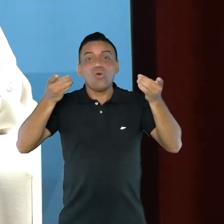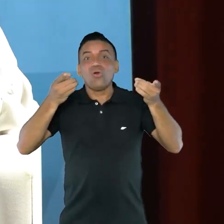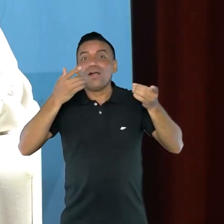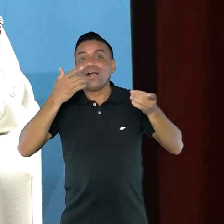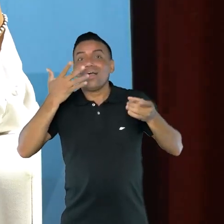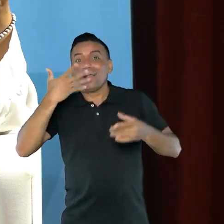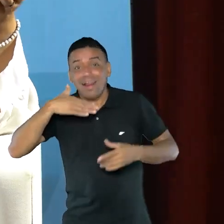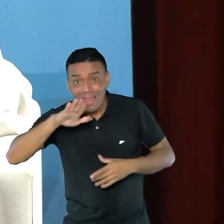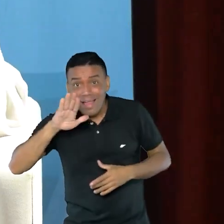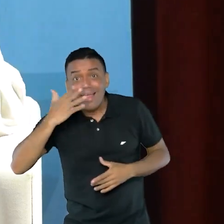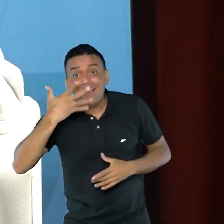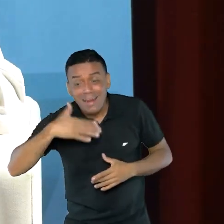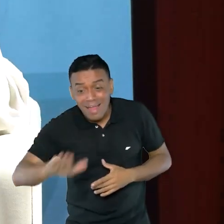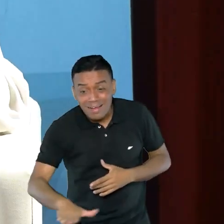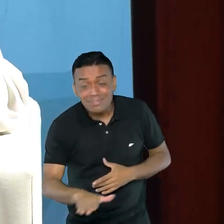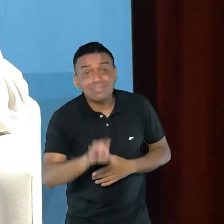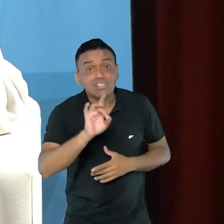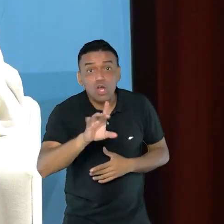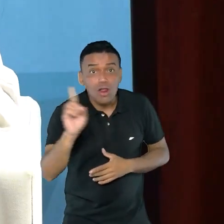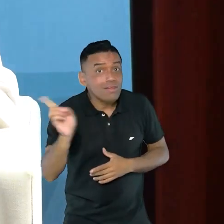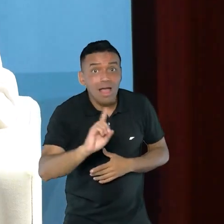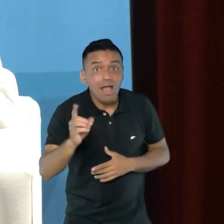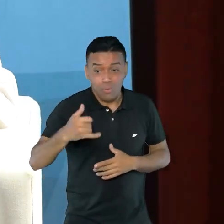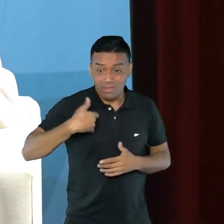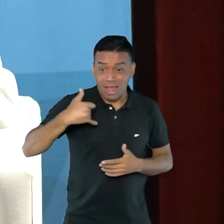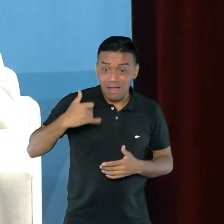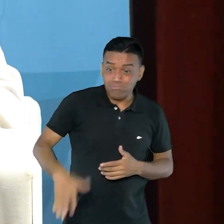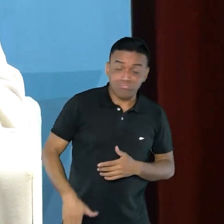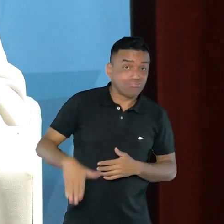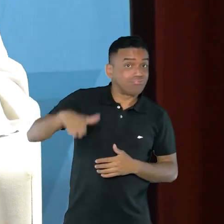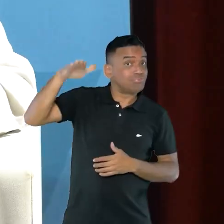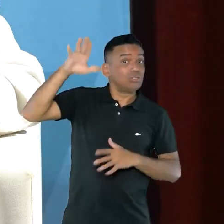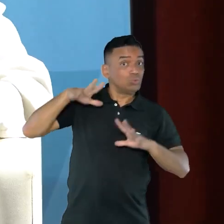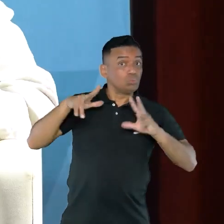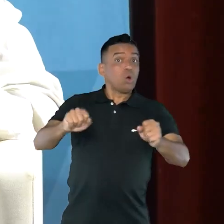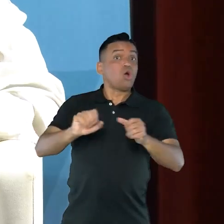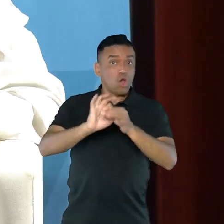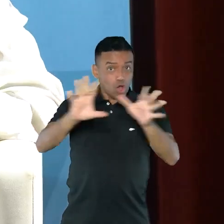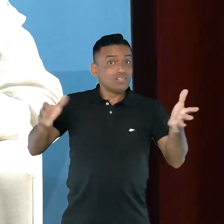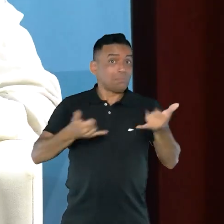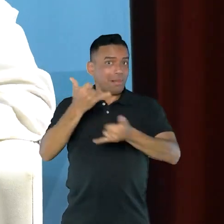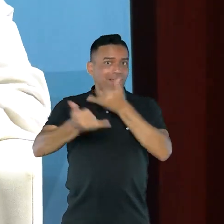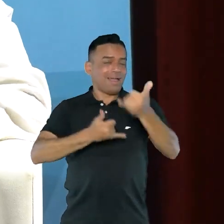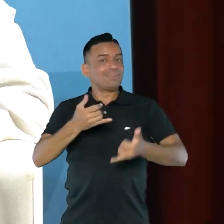mas algo que deveria ser de todas as idades, é algo que me interessa muito.